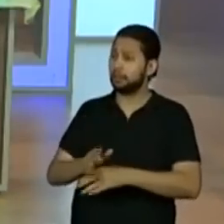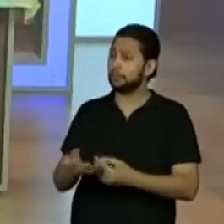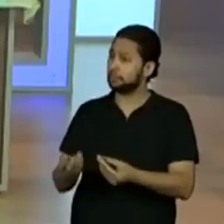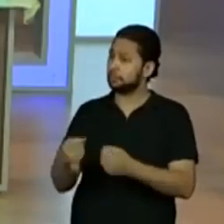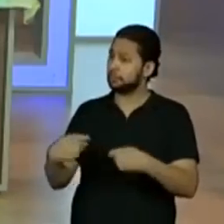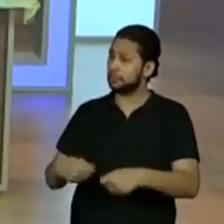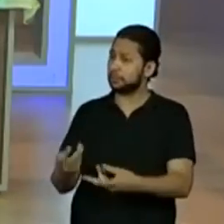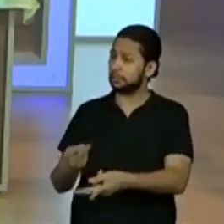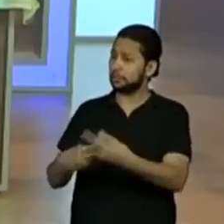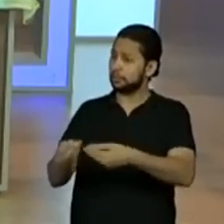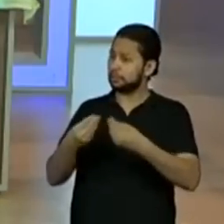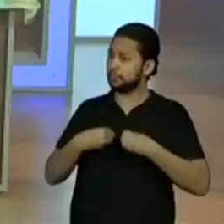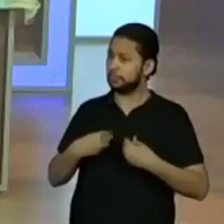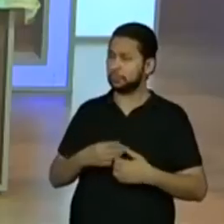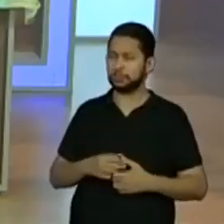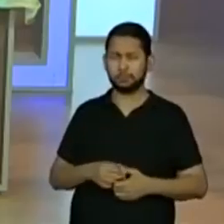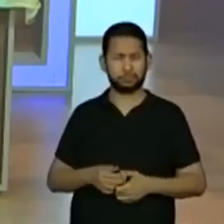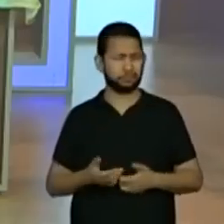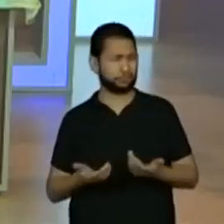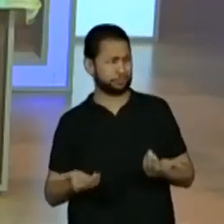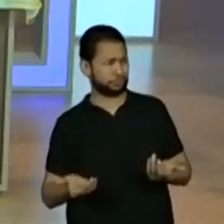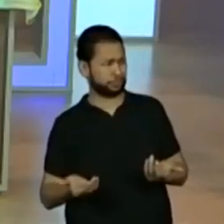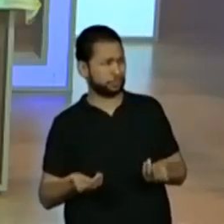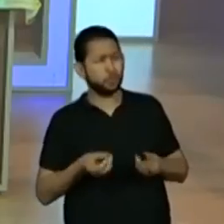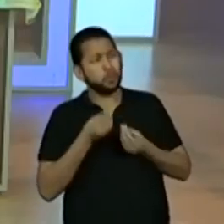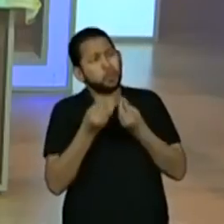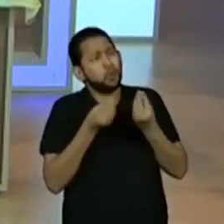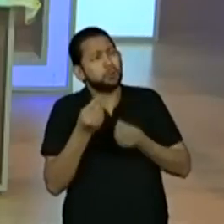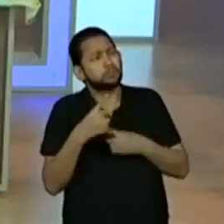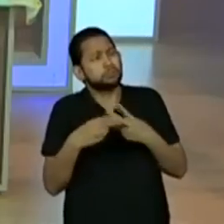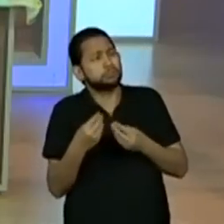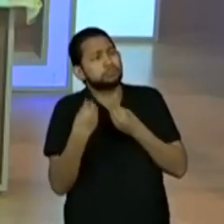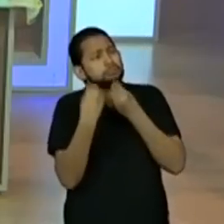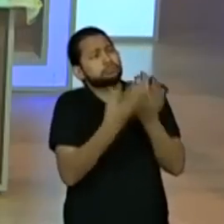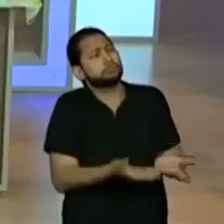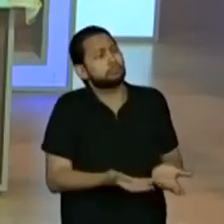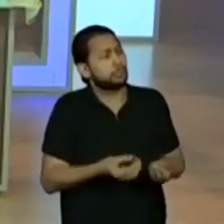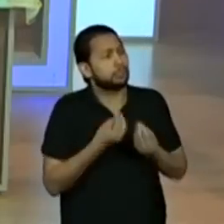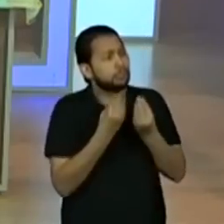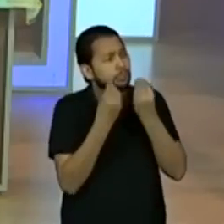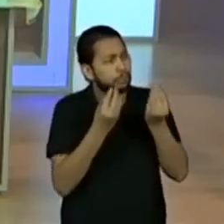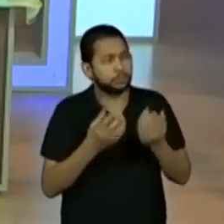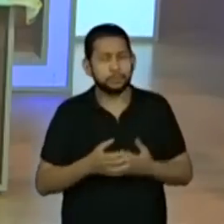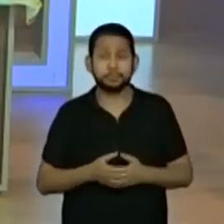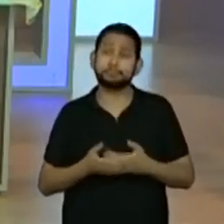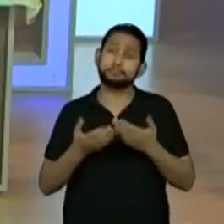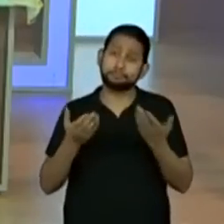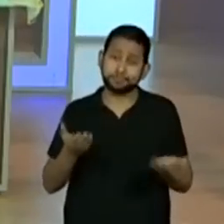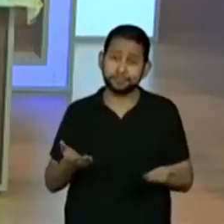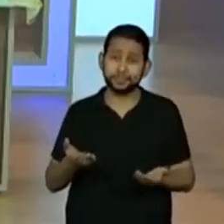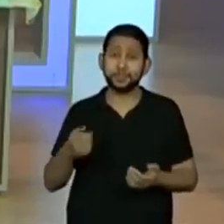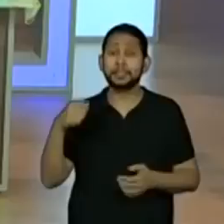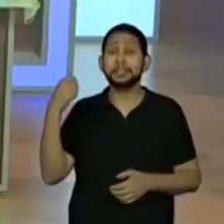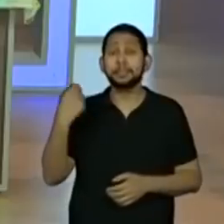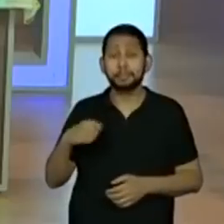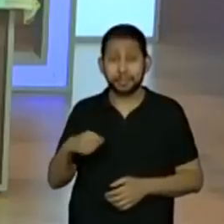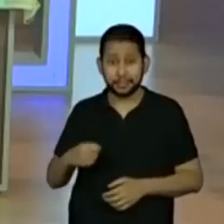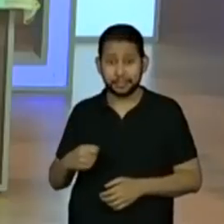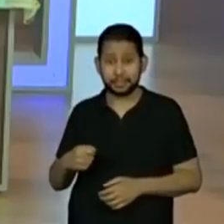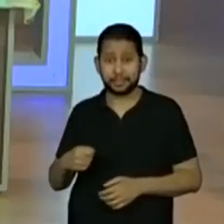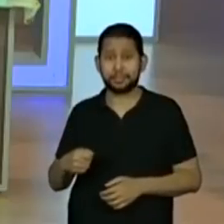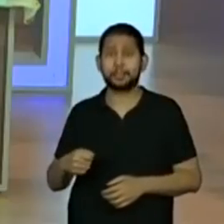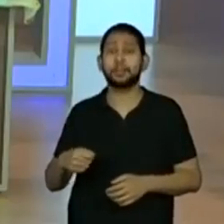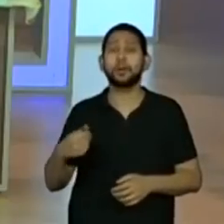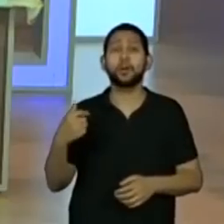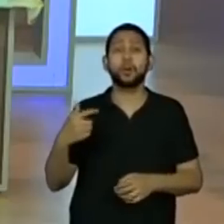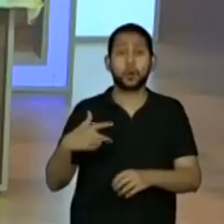raposa falou, mas como que... ele falou, como que eu vou recompensar? Você vai ter que cortar as minhas patas e